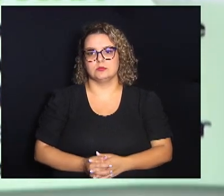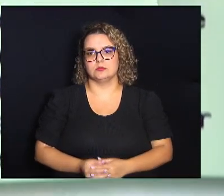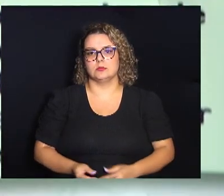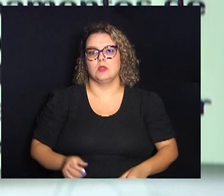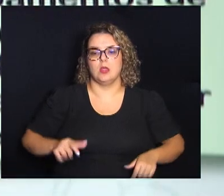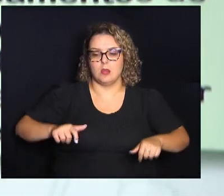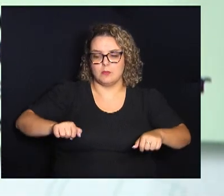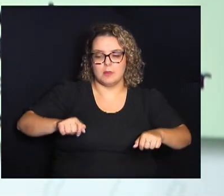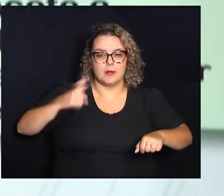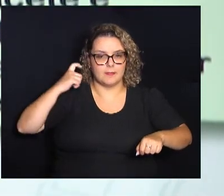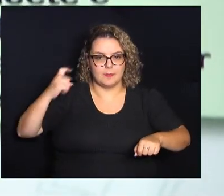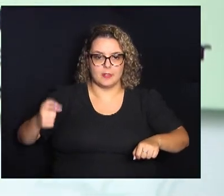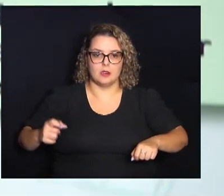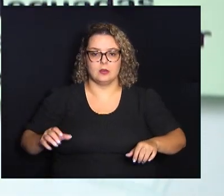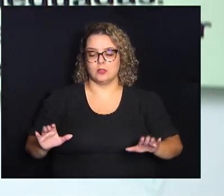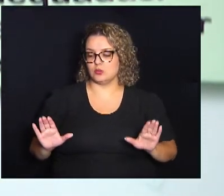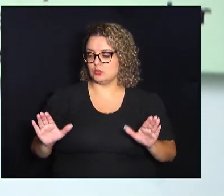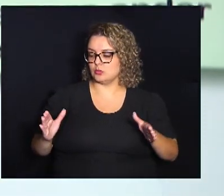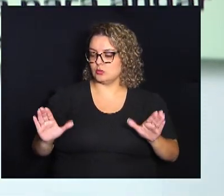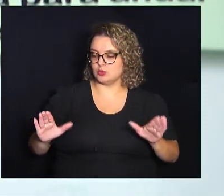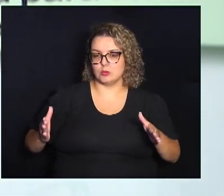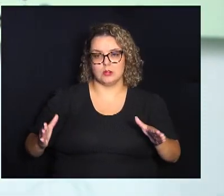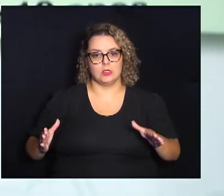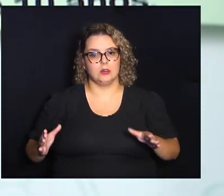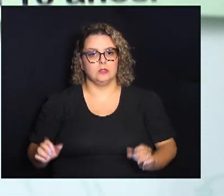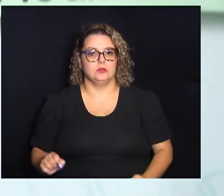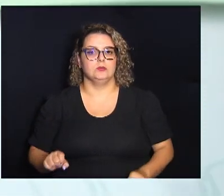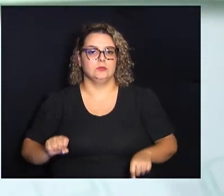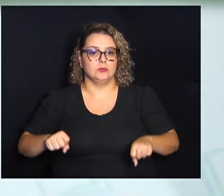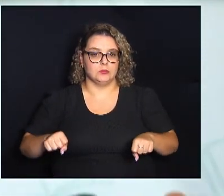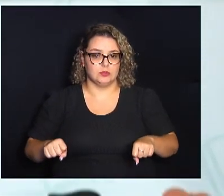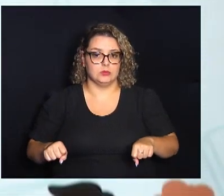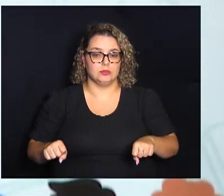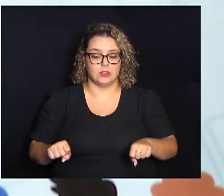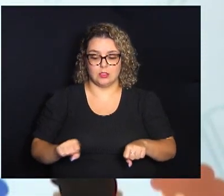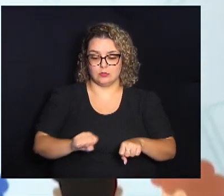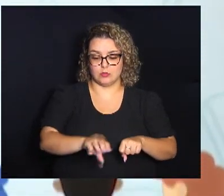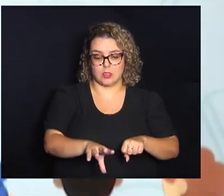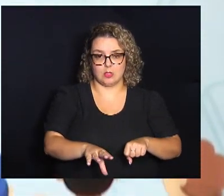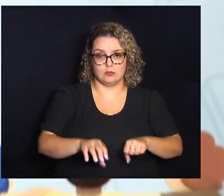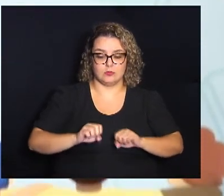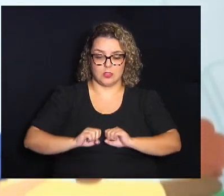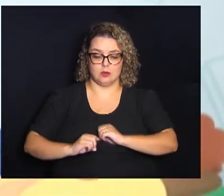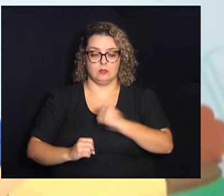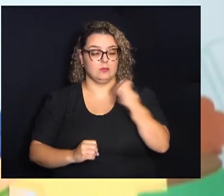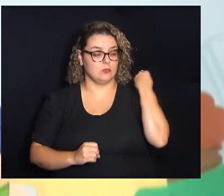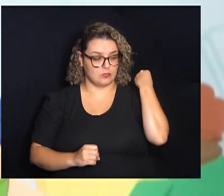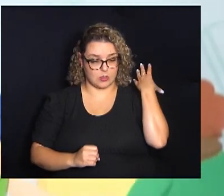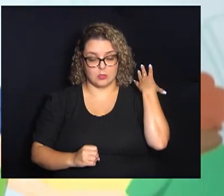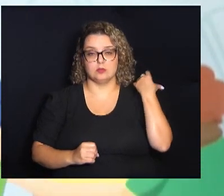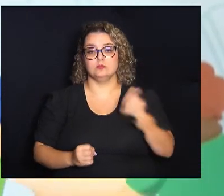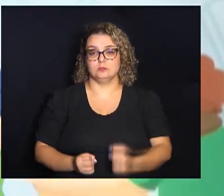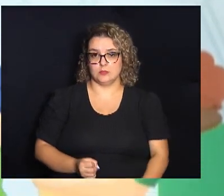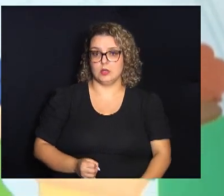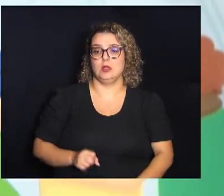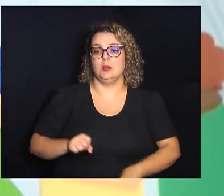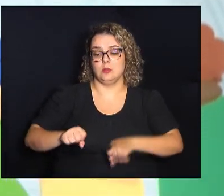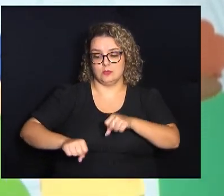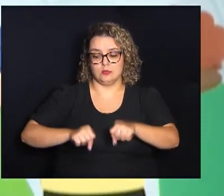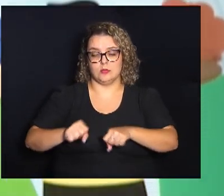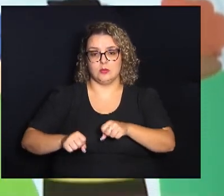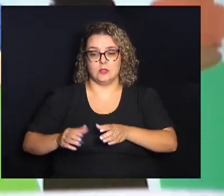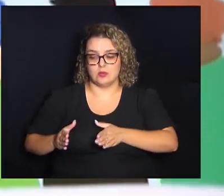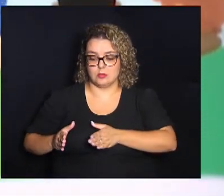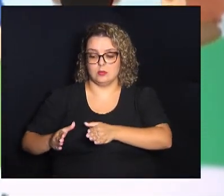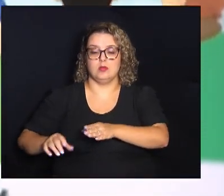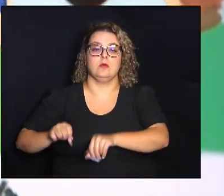Campainha, espelho, retrovisor do lado esquerdo e refletores na frente, atrás e nos pedais. Pedale pela